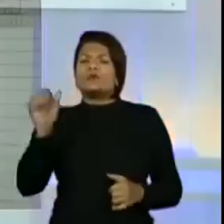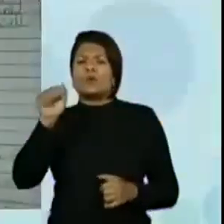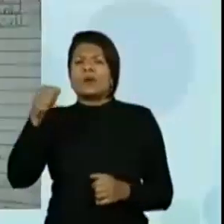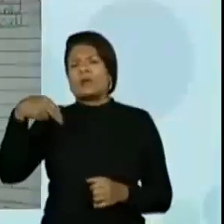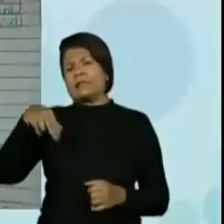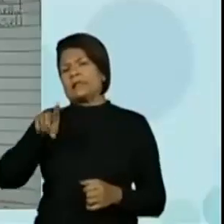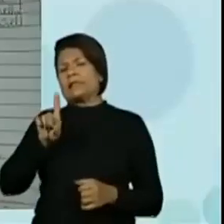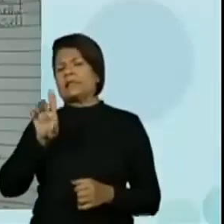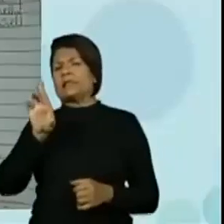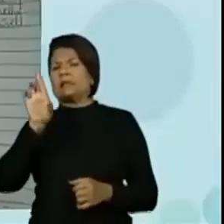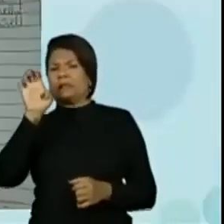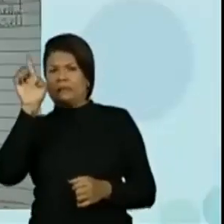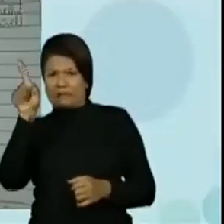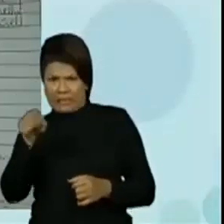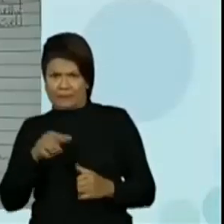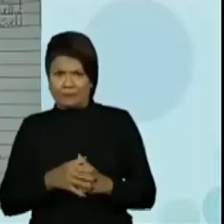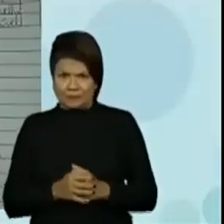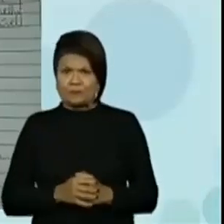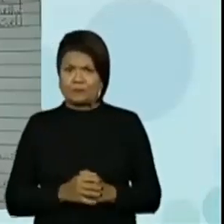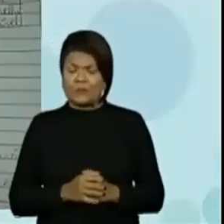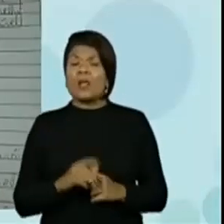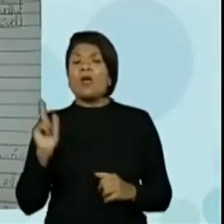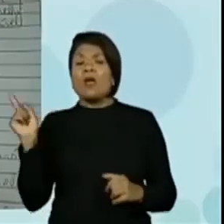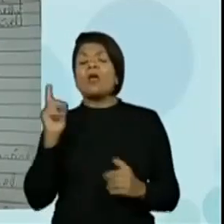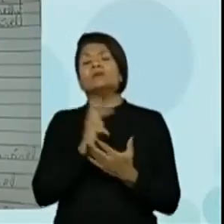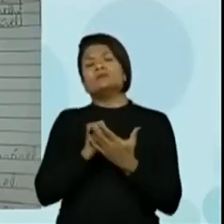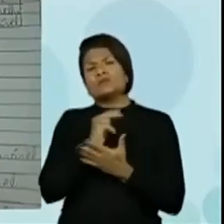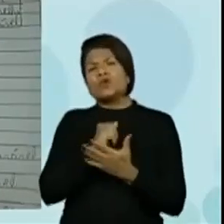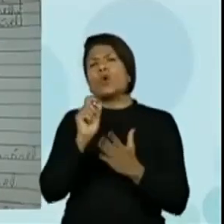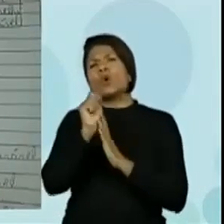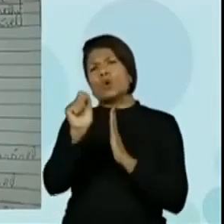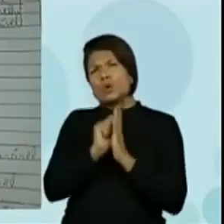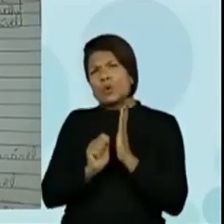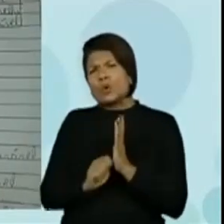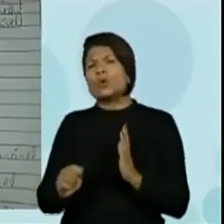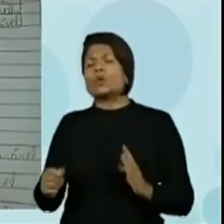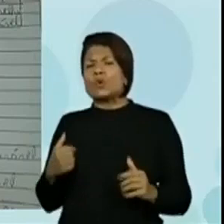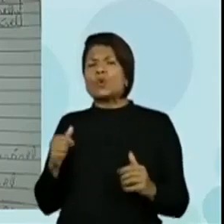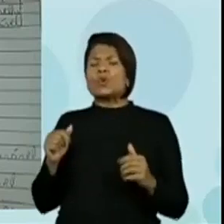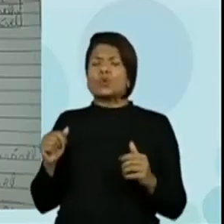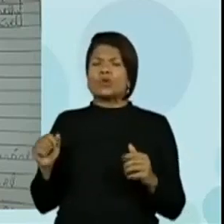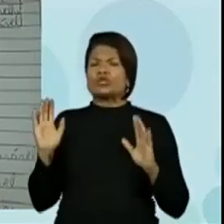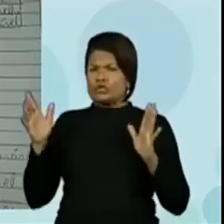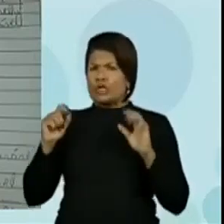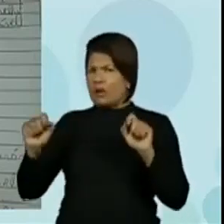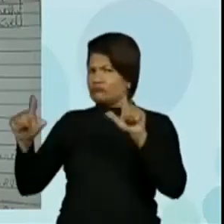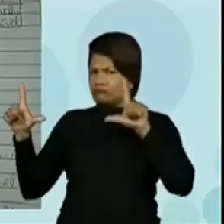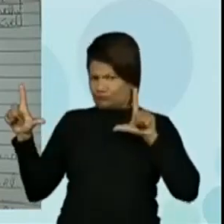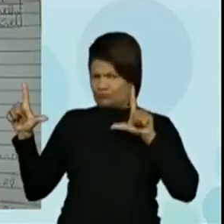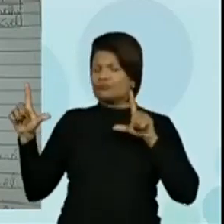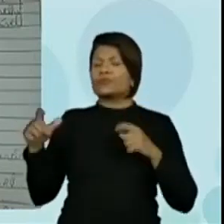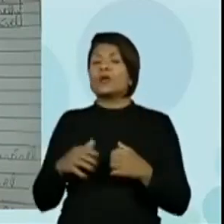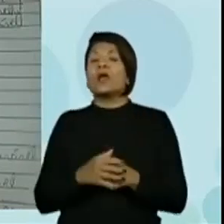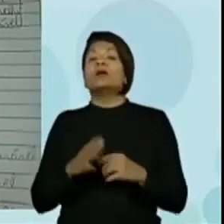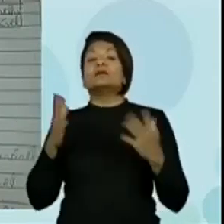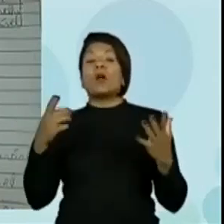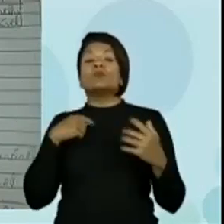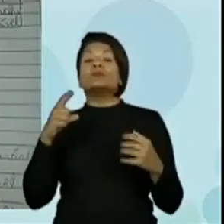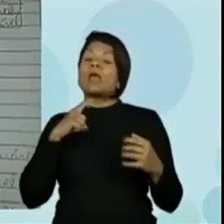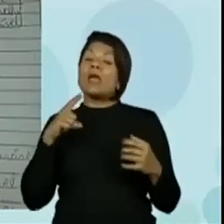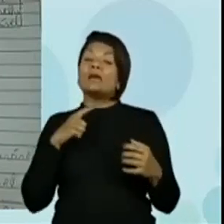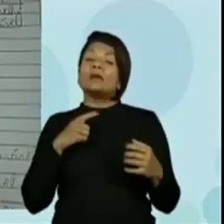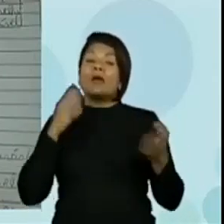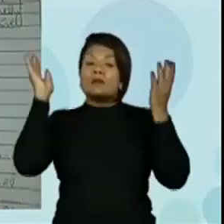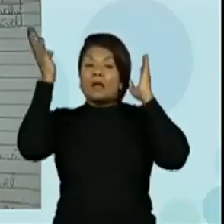André. Ele construiu de maneira muito interessante, deixa eu destacar aqui, que o oráculo ele colocou na tela para vocês, o